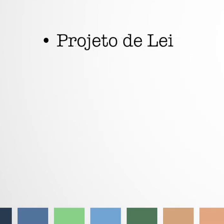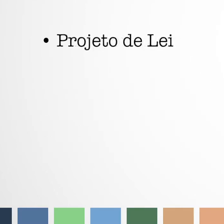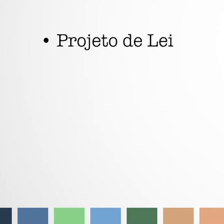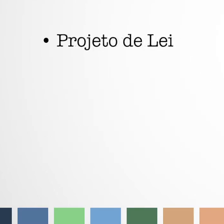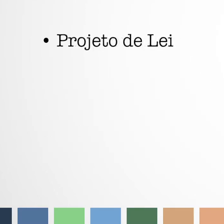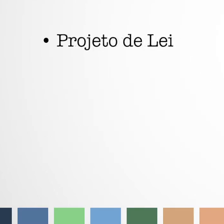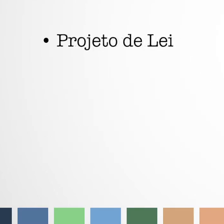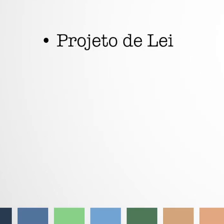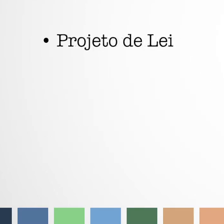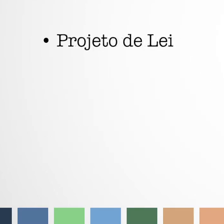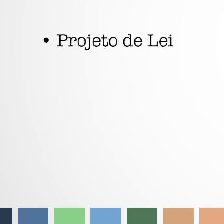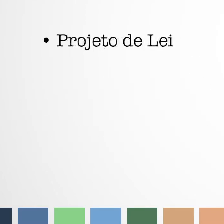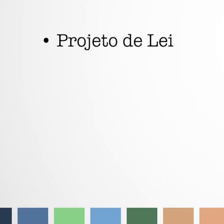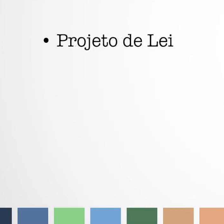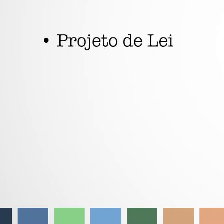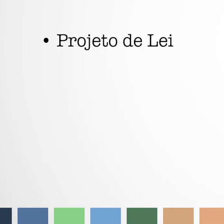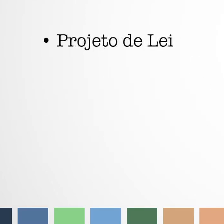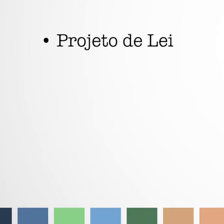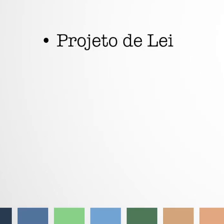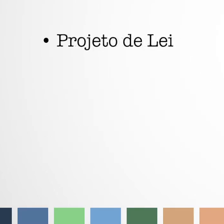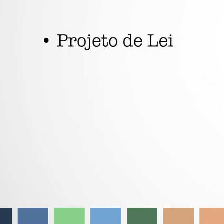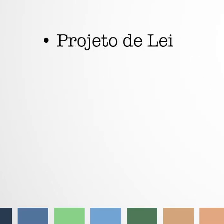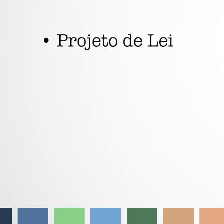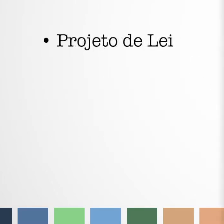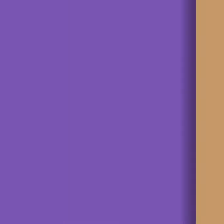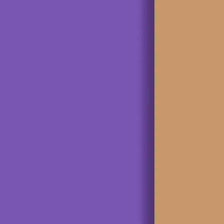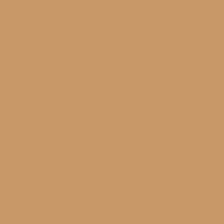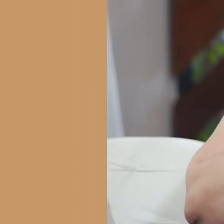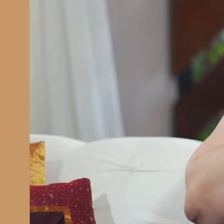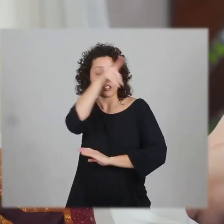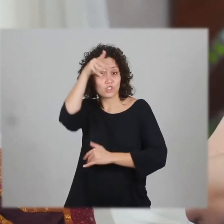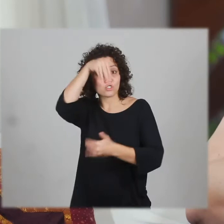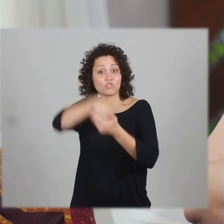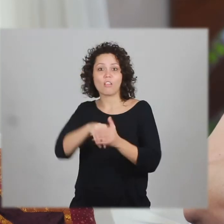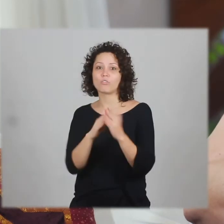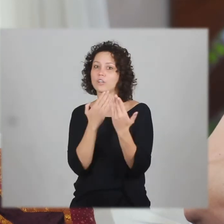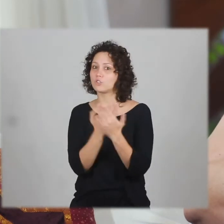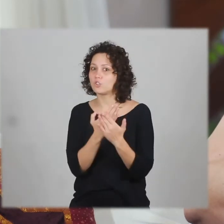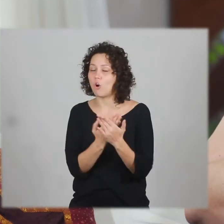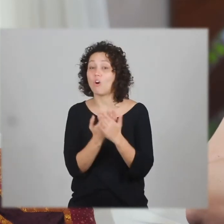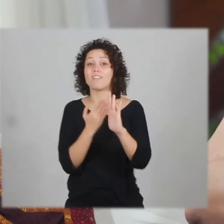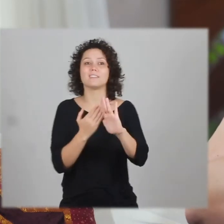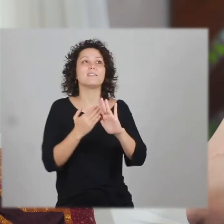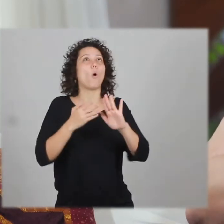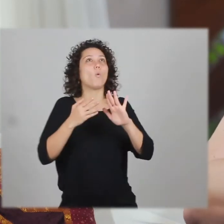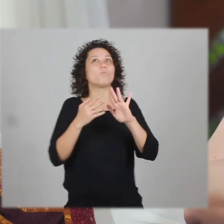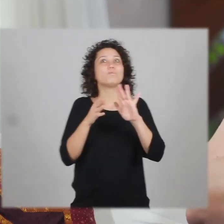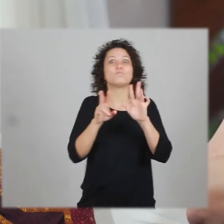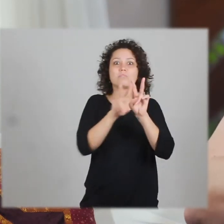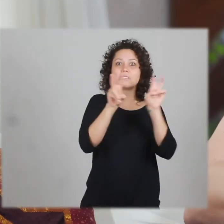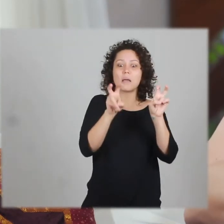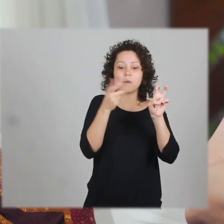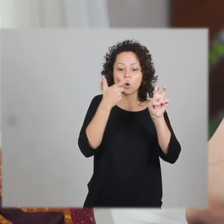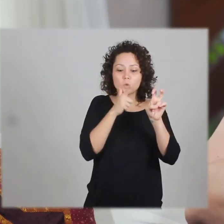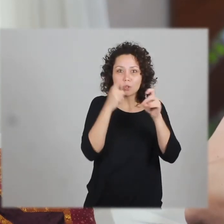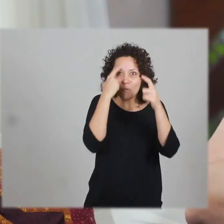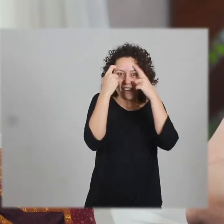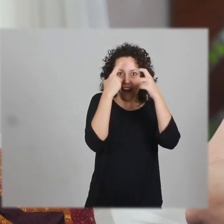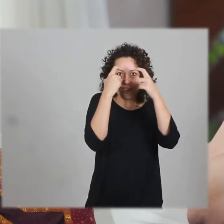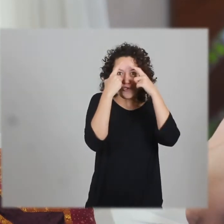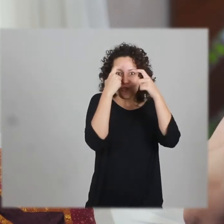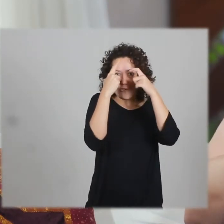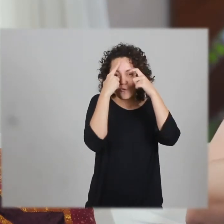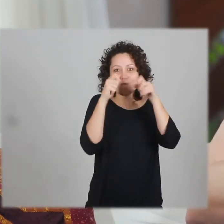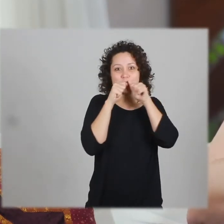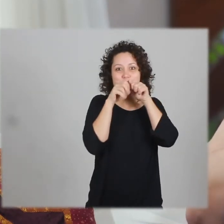PLs, sobre refrigerantes em escolas. Então, além da questão da divulgação sobre o assunto, né, e de uma maneira mais criativa de abordar esse